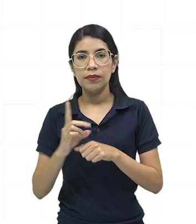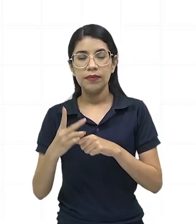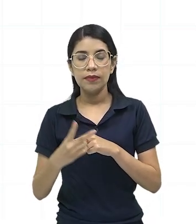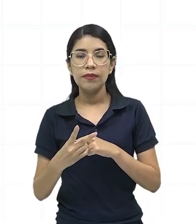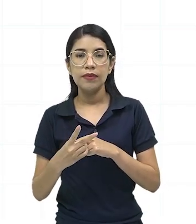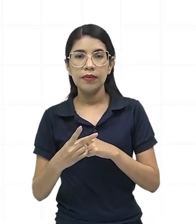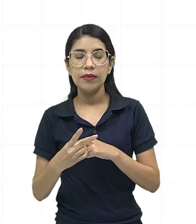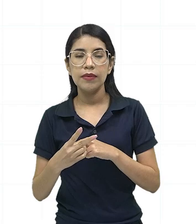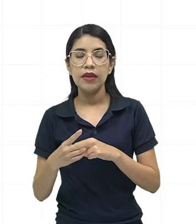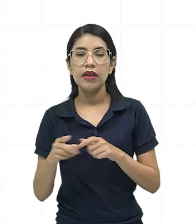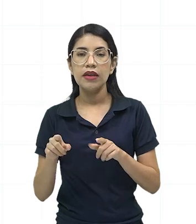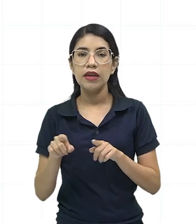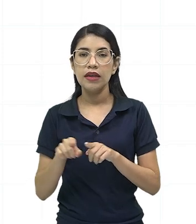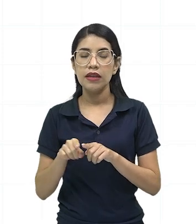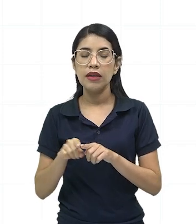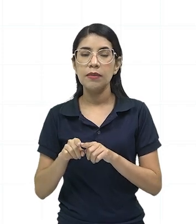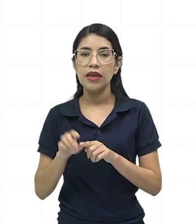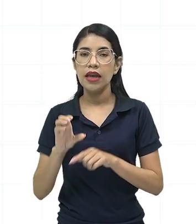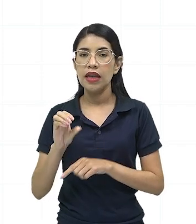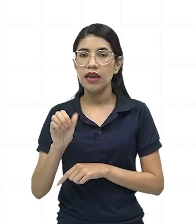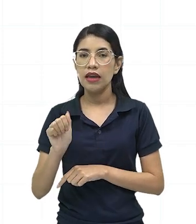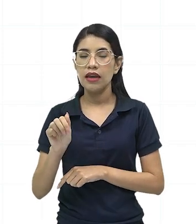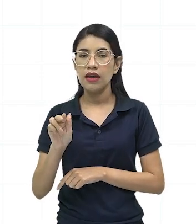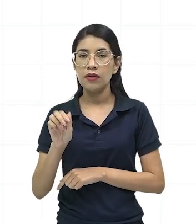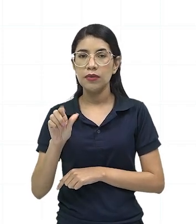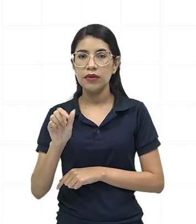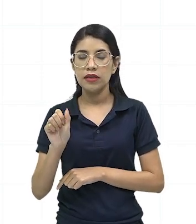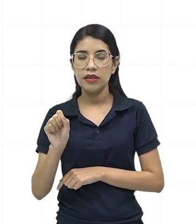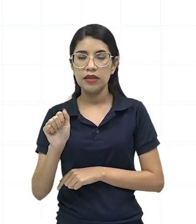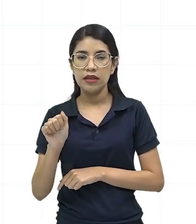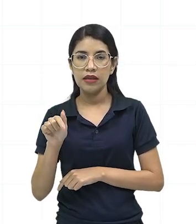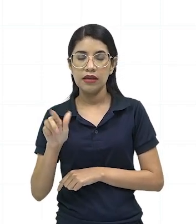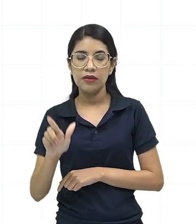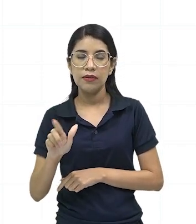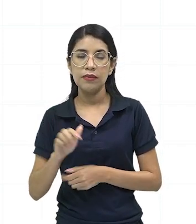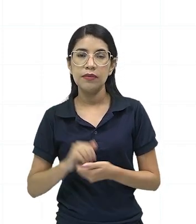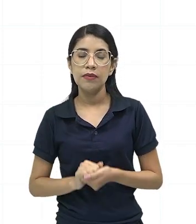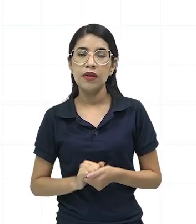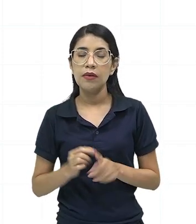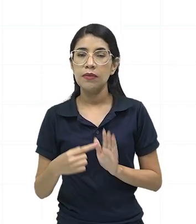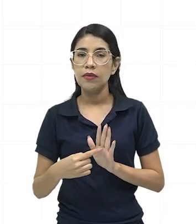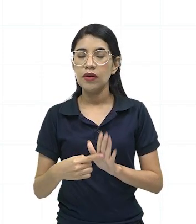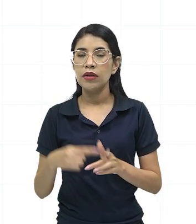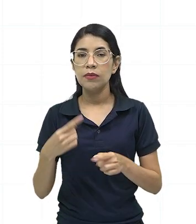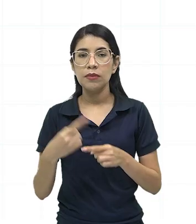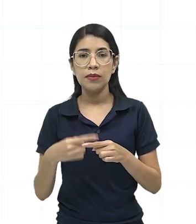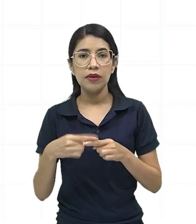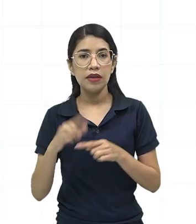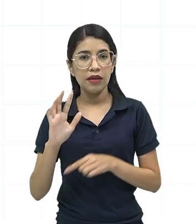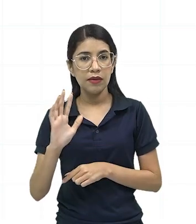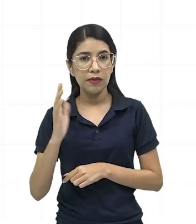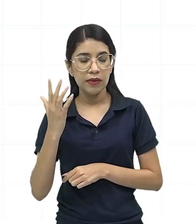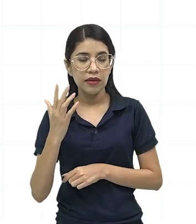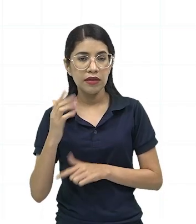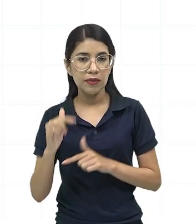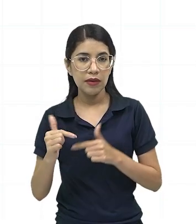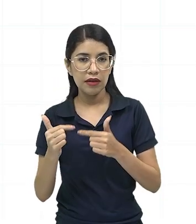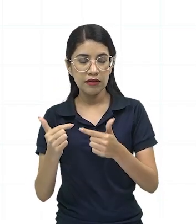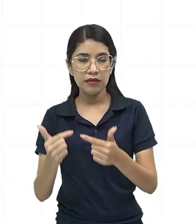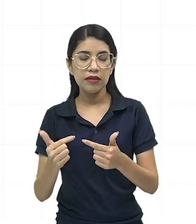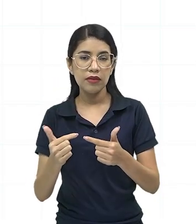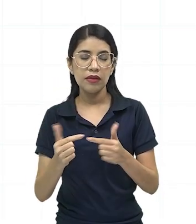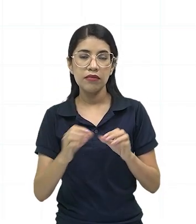como um advérbio. E causal, porque indicam a causa ou motivo pelo qual a ação da